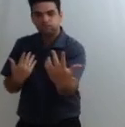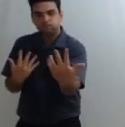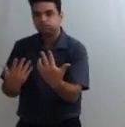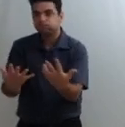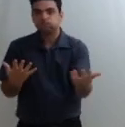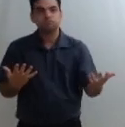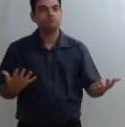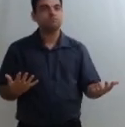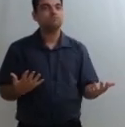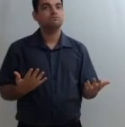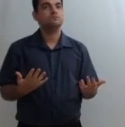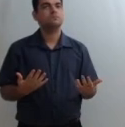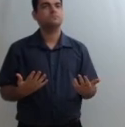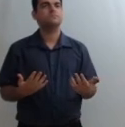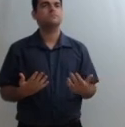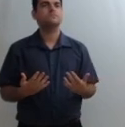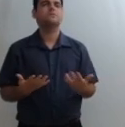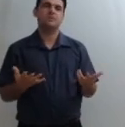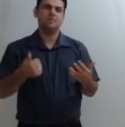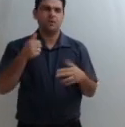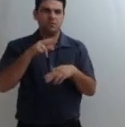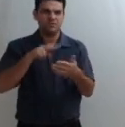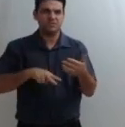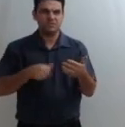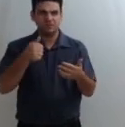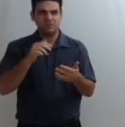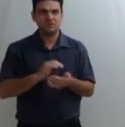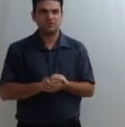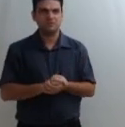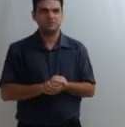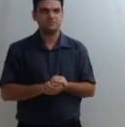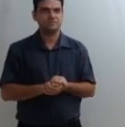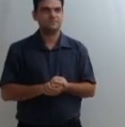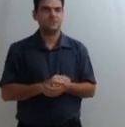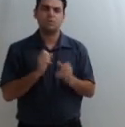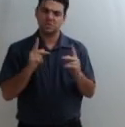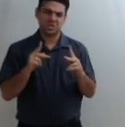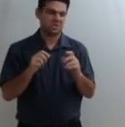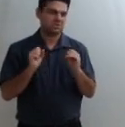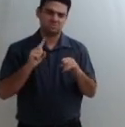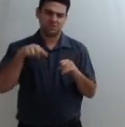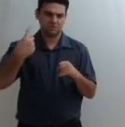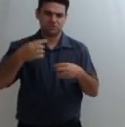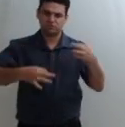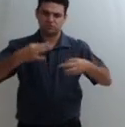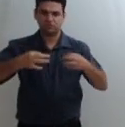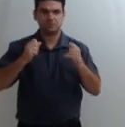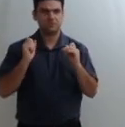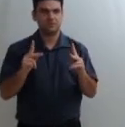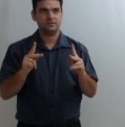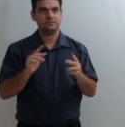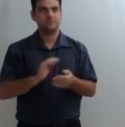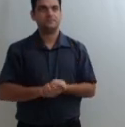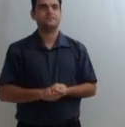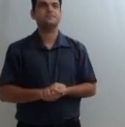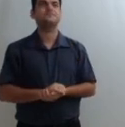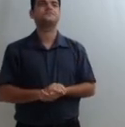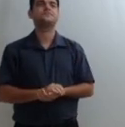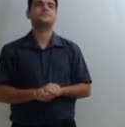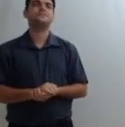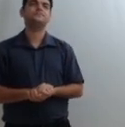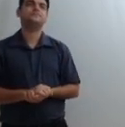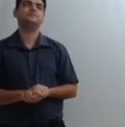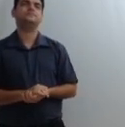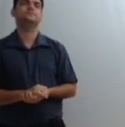Vamos fazer o seguinte: eu peço vista para analisar isso melhor. Tá certo. Perfeito. Então, fica assim proclamado, depois